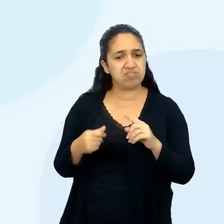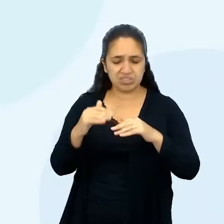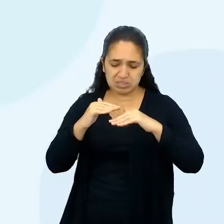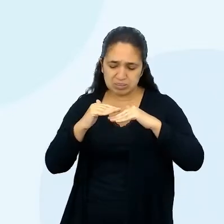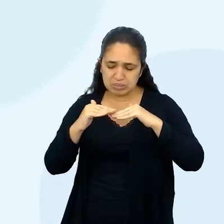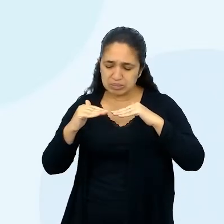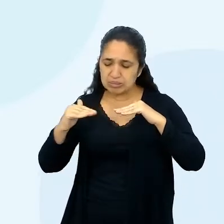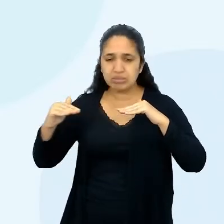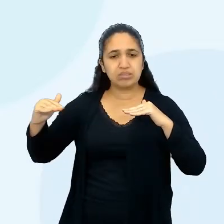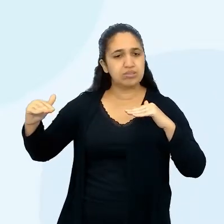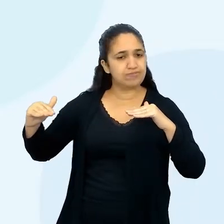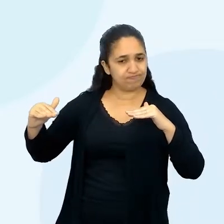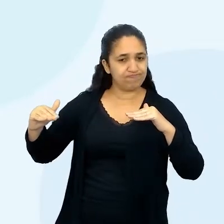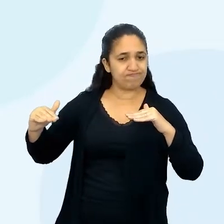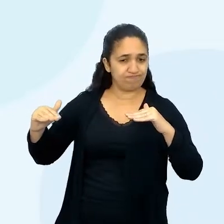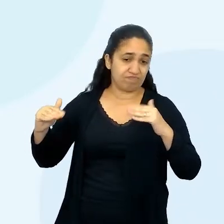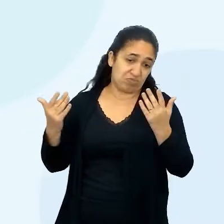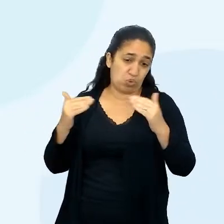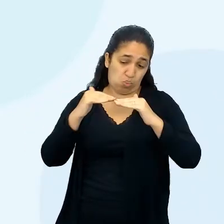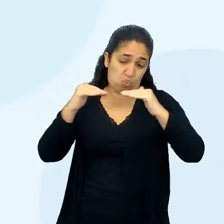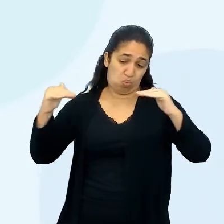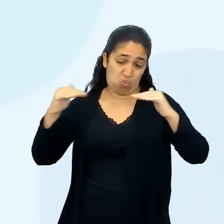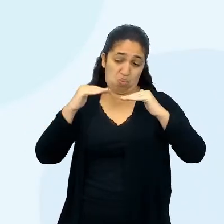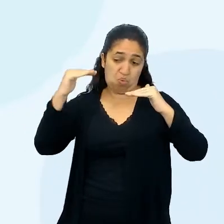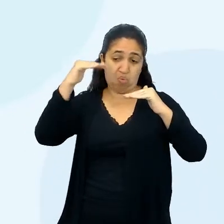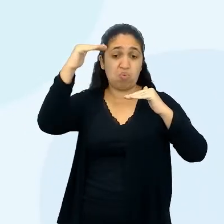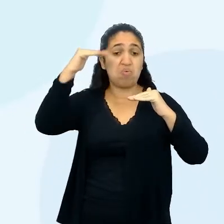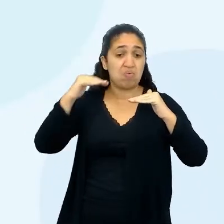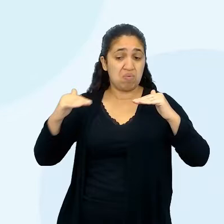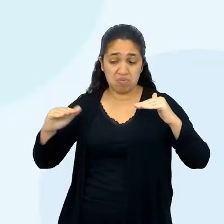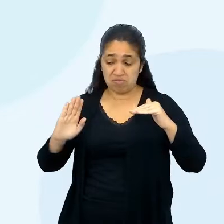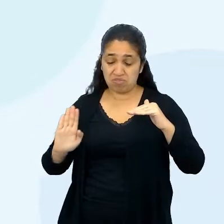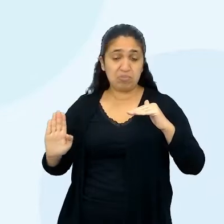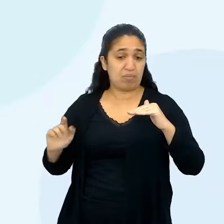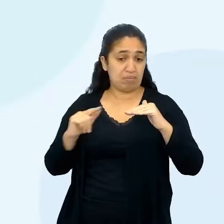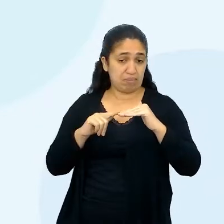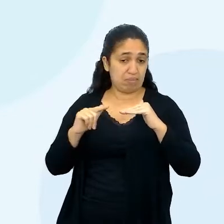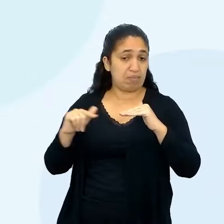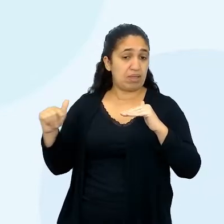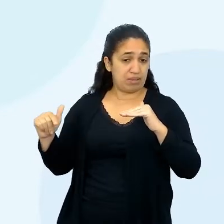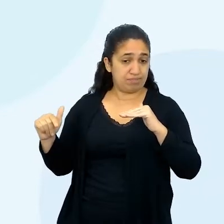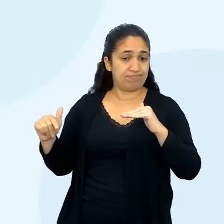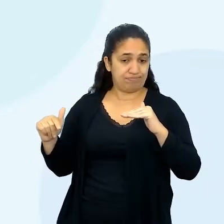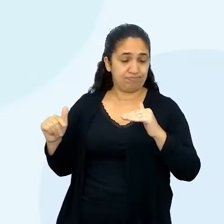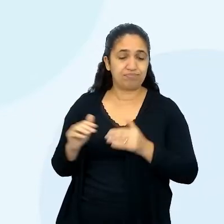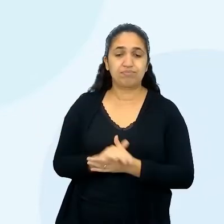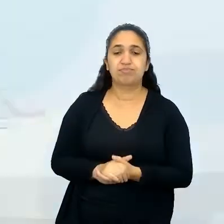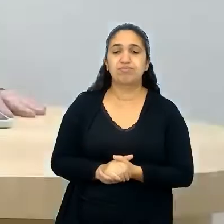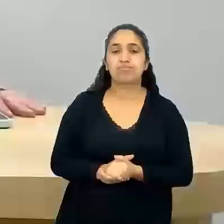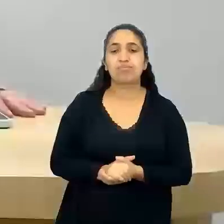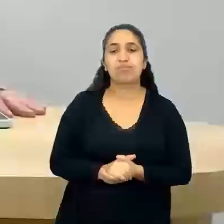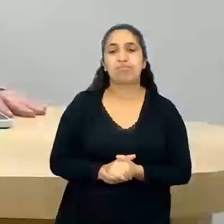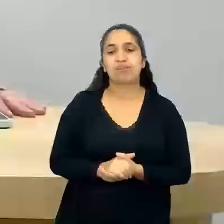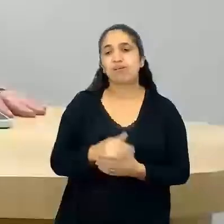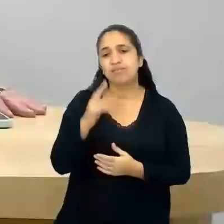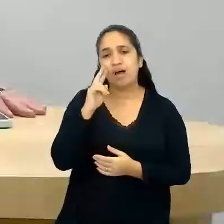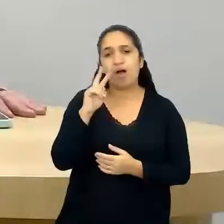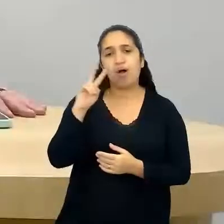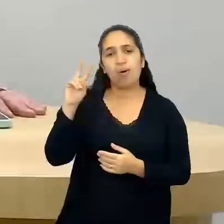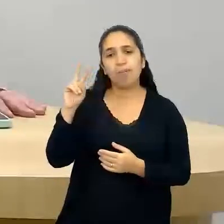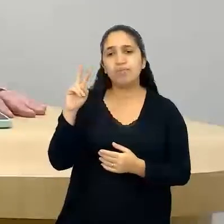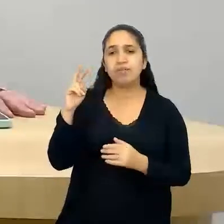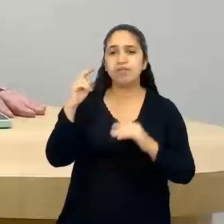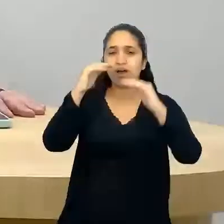ferruginosa, dependendo aí do horizonte B, se ele acaba se caracterizando aí por esse horizonte. Então a gente está observando aí